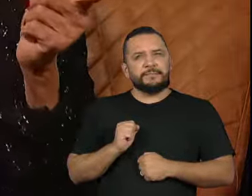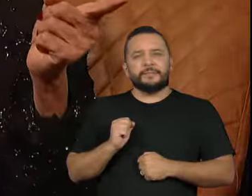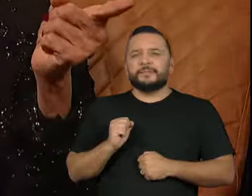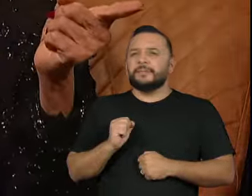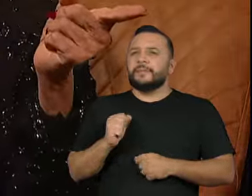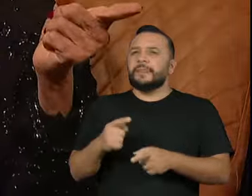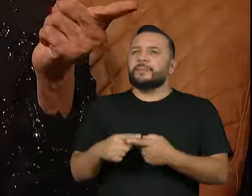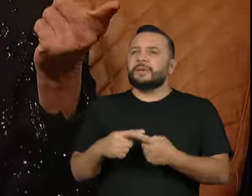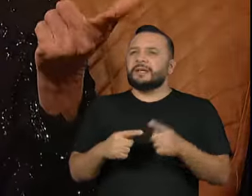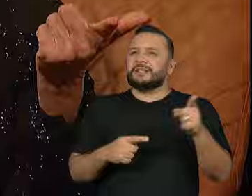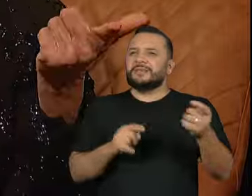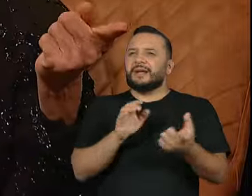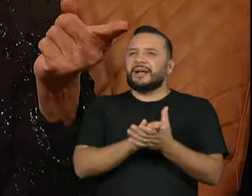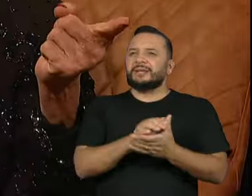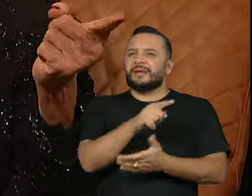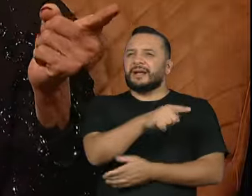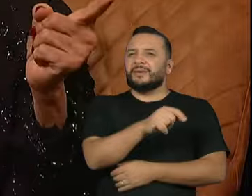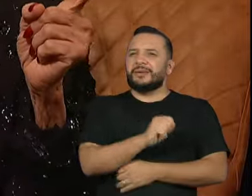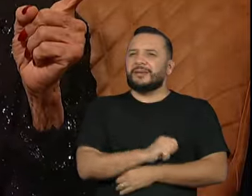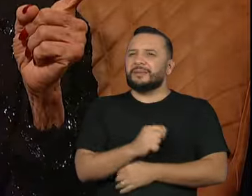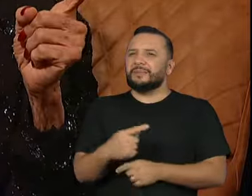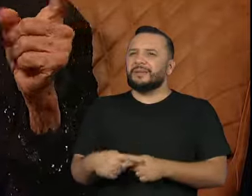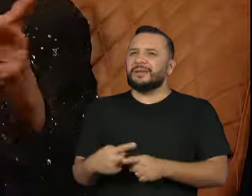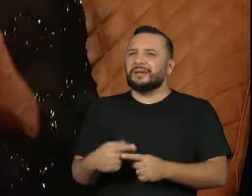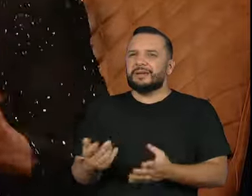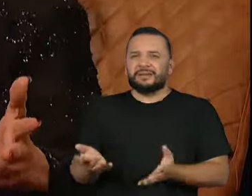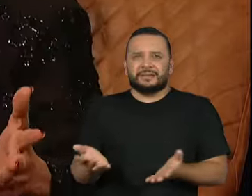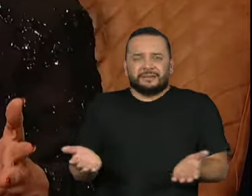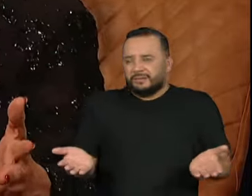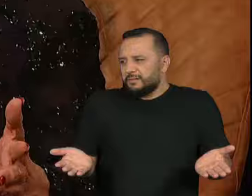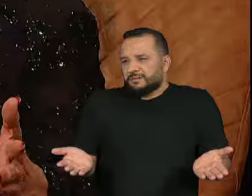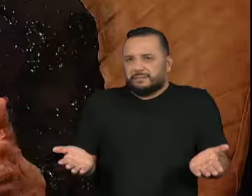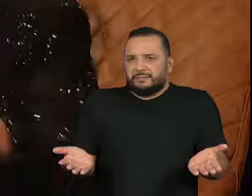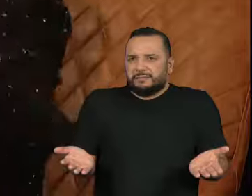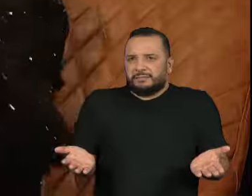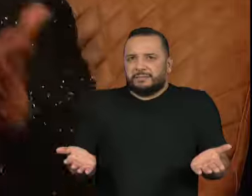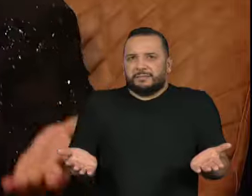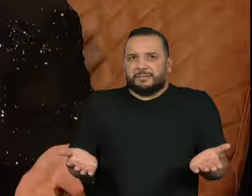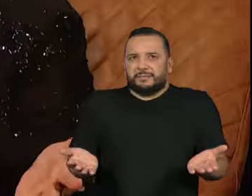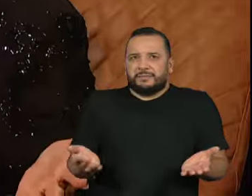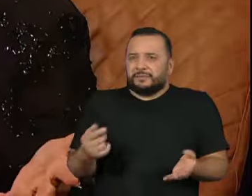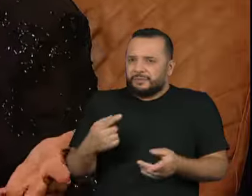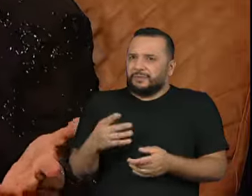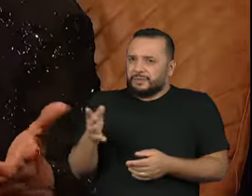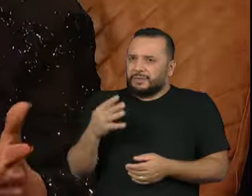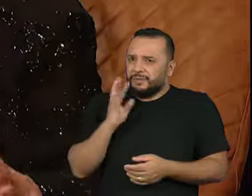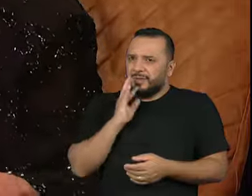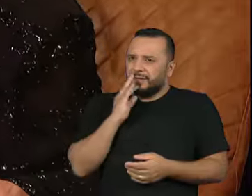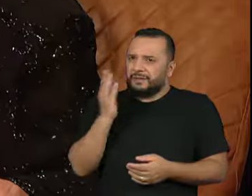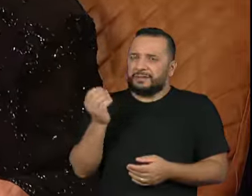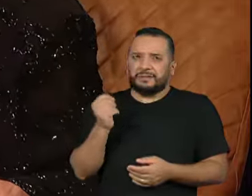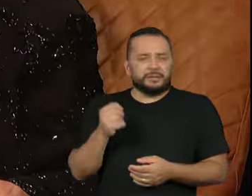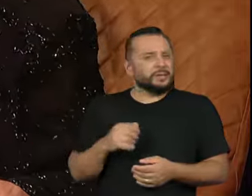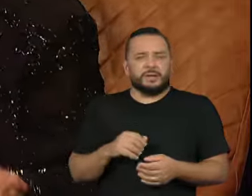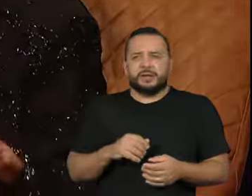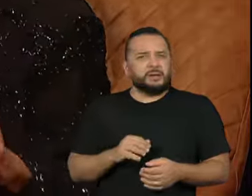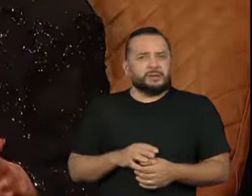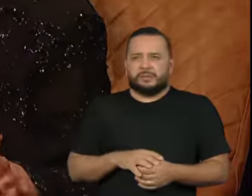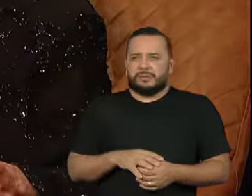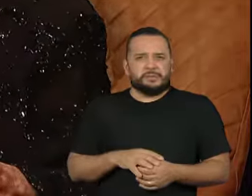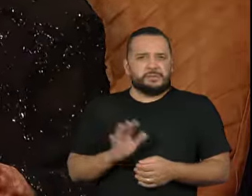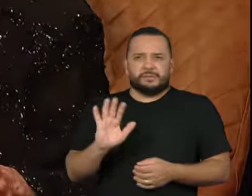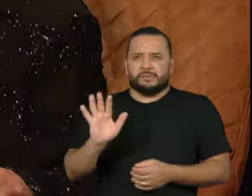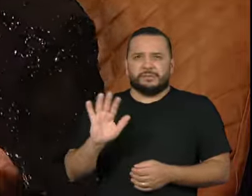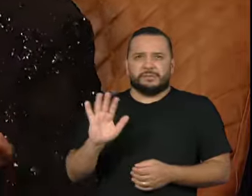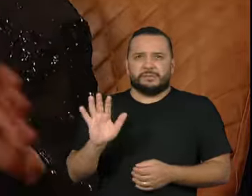com aquela pessoa que você disse que vai casar? Eu disse, porque você até conhece. Daí eu falei para ele, ele falou, não, por isso que ele